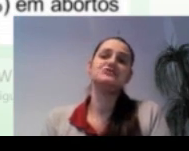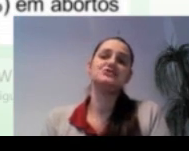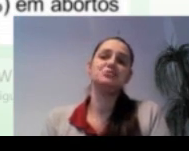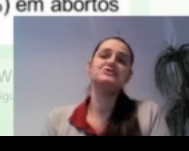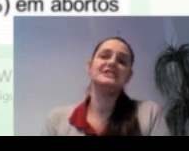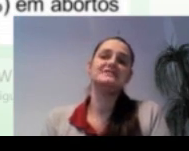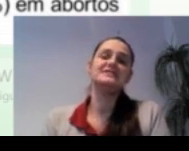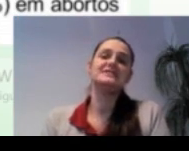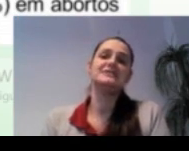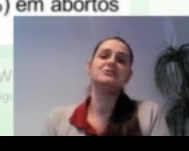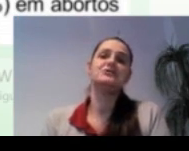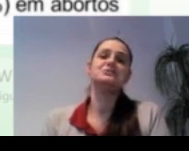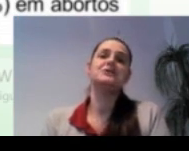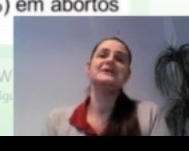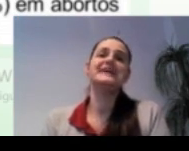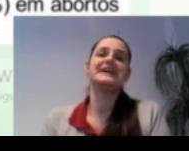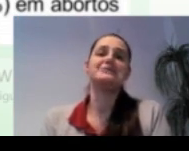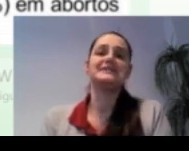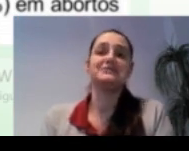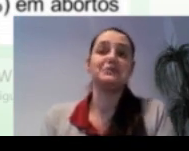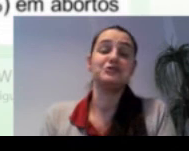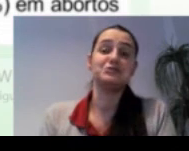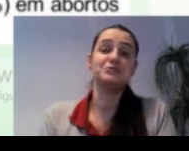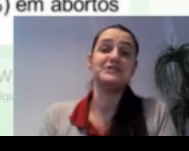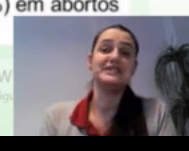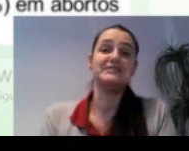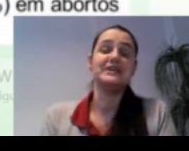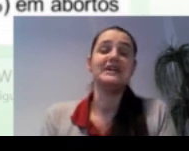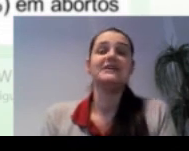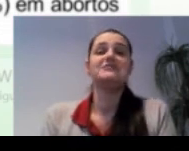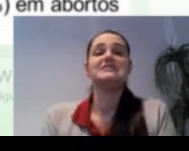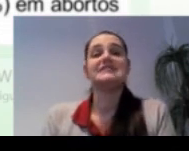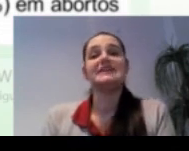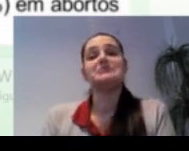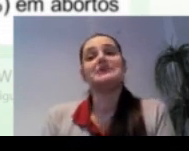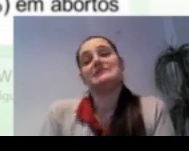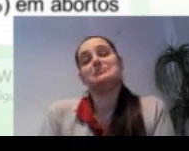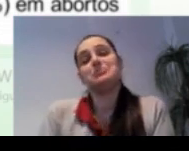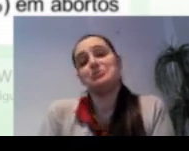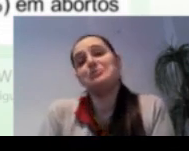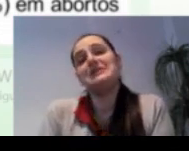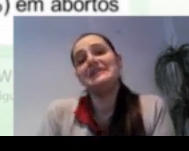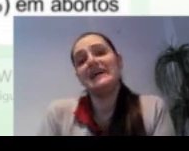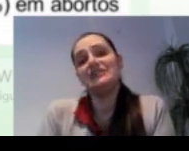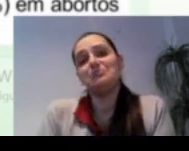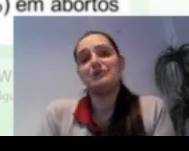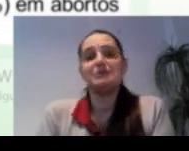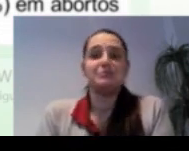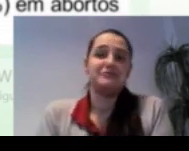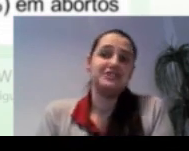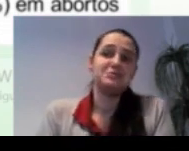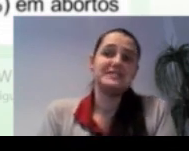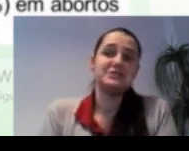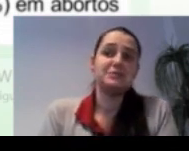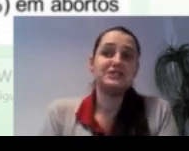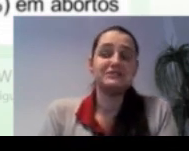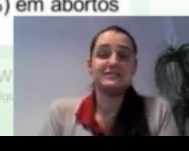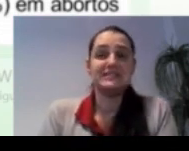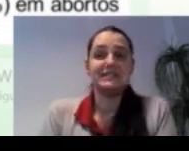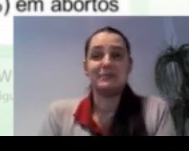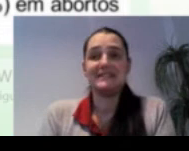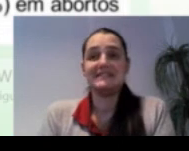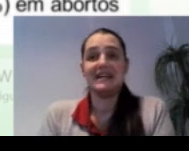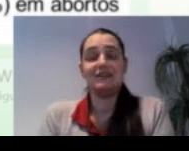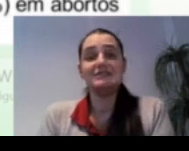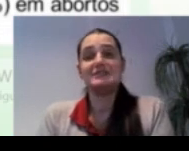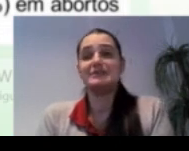frequente em abortos espontâneos. Então, quando uma mãe acaba tendo um aborto espontâneo, você tem uma probabilidade, 20% pode